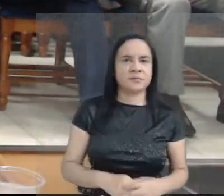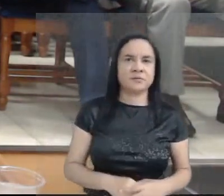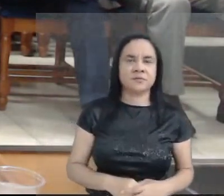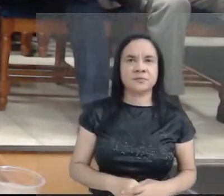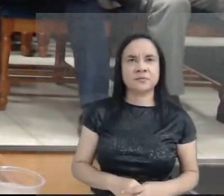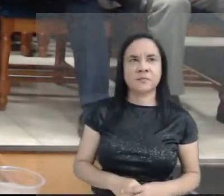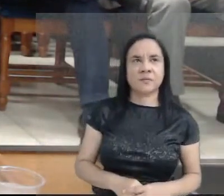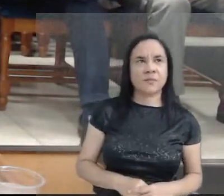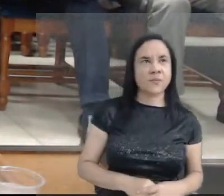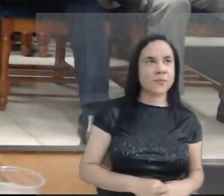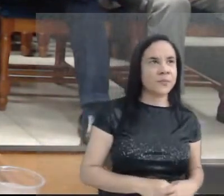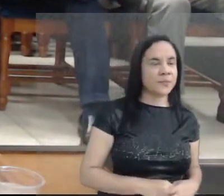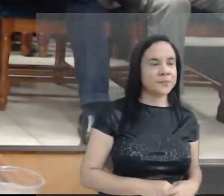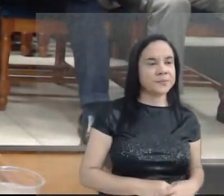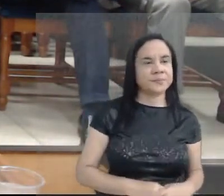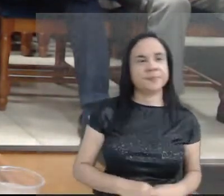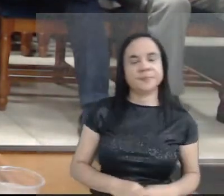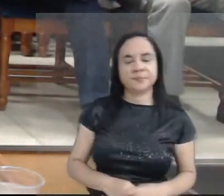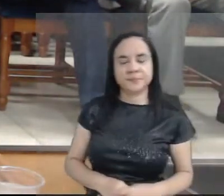James.